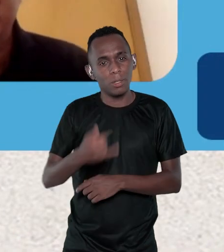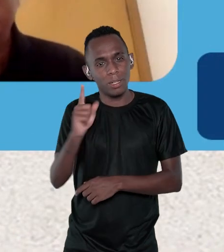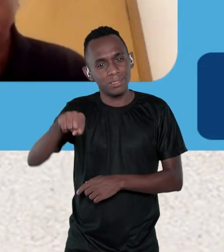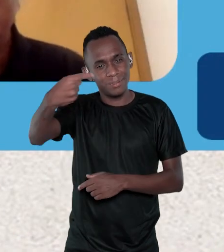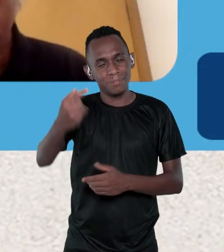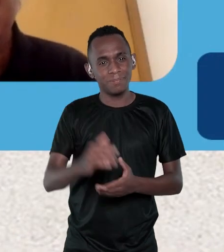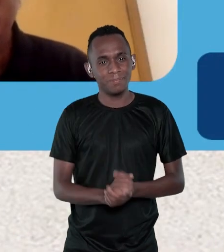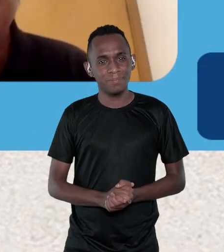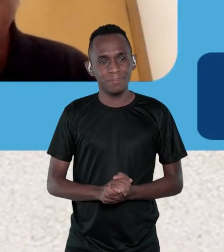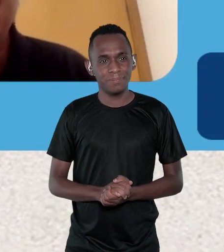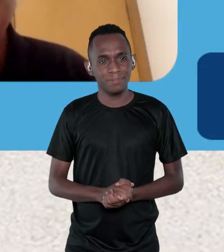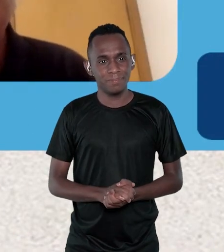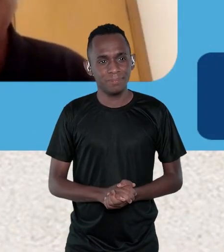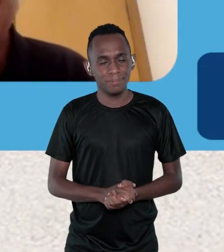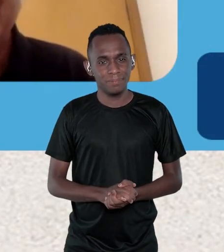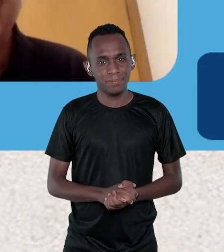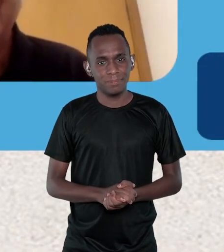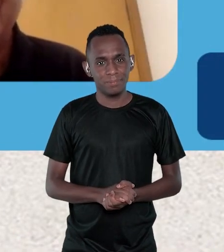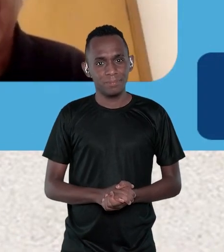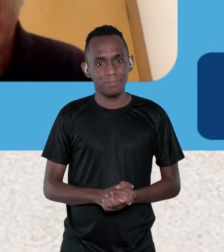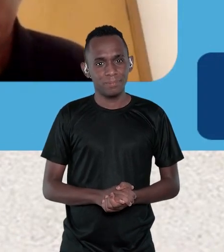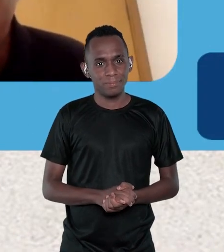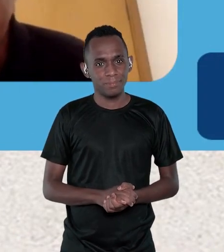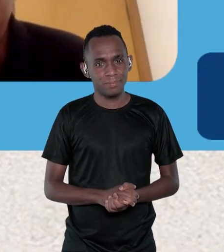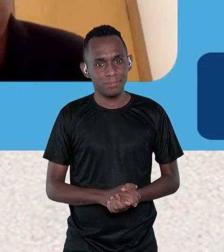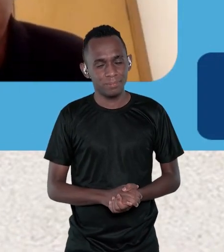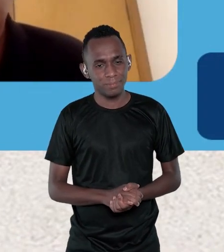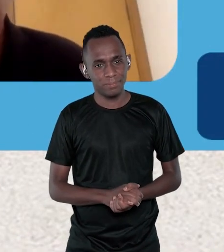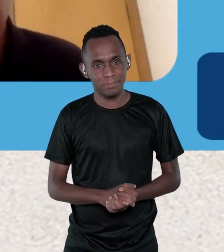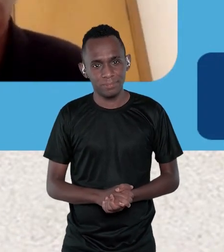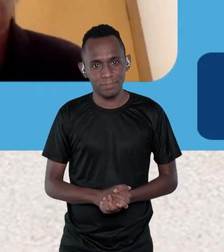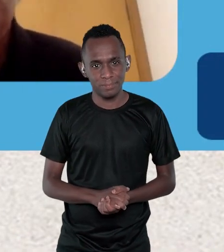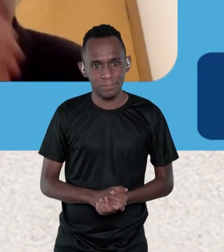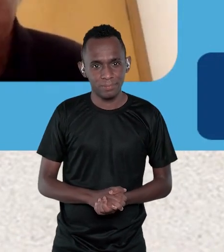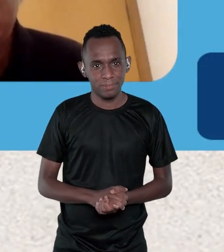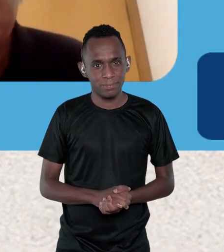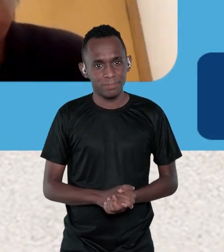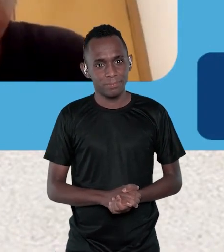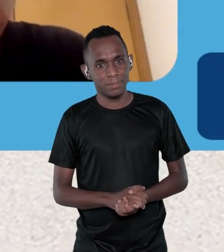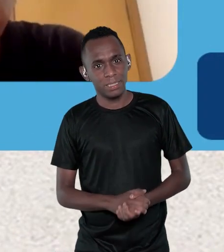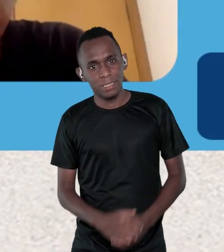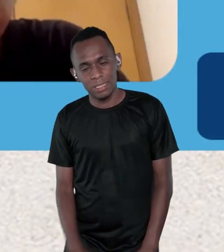no Spotify. Isso aí. Perfeito, então tá dada a dica e até breve.